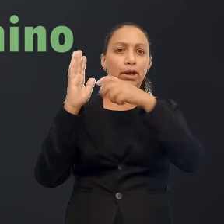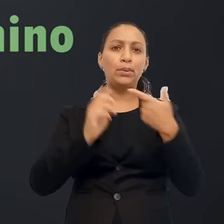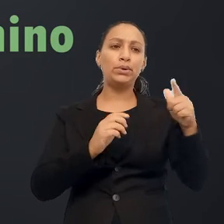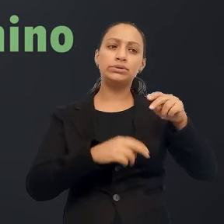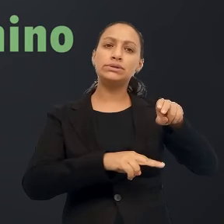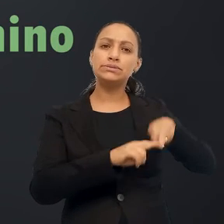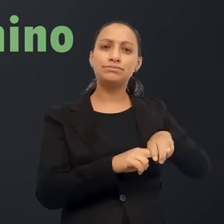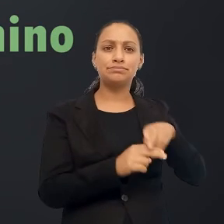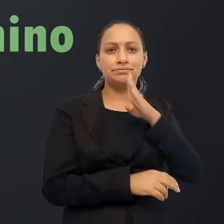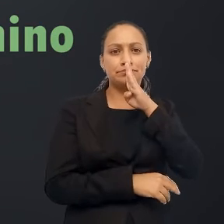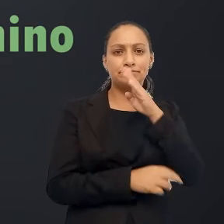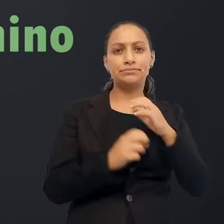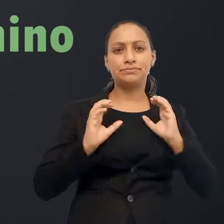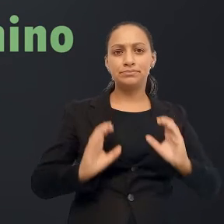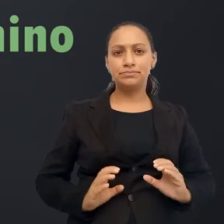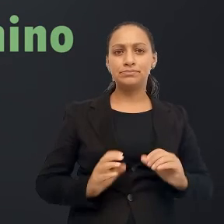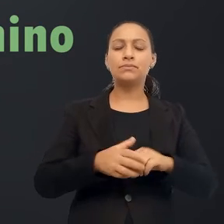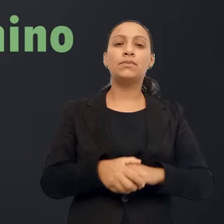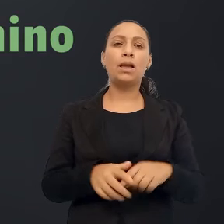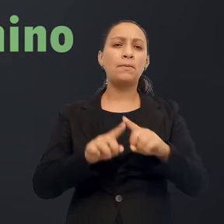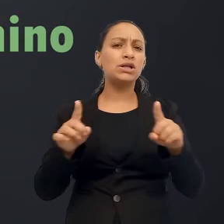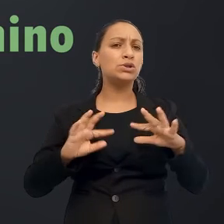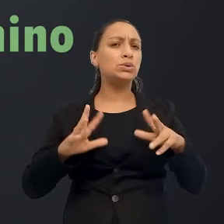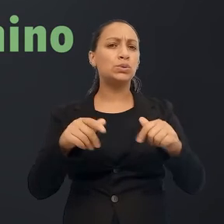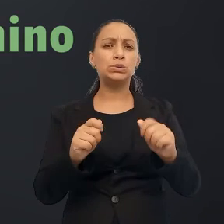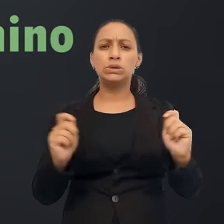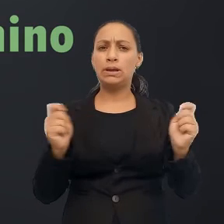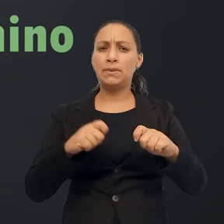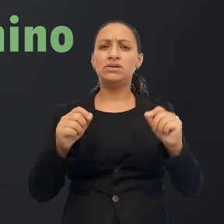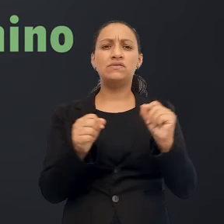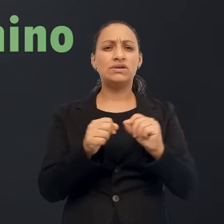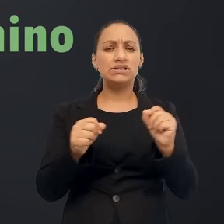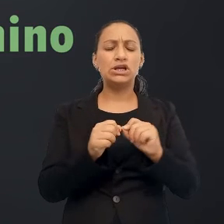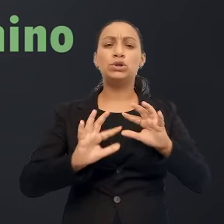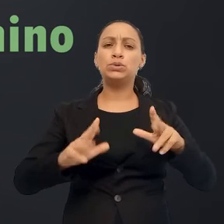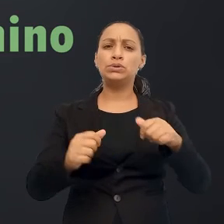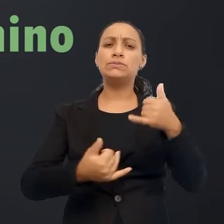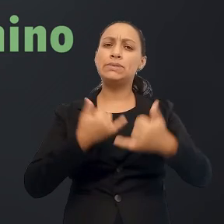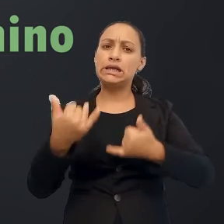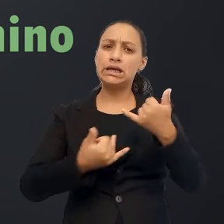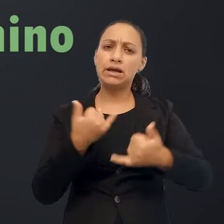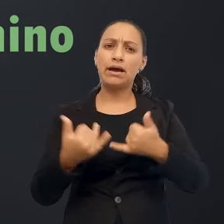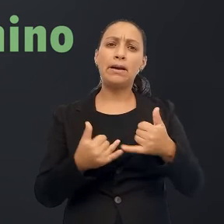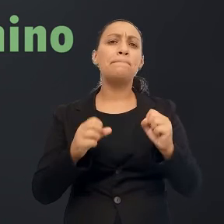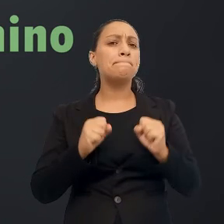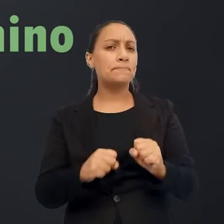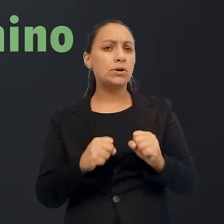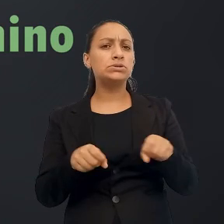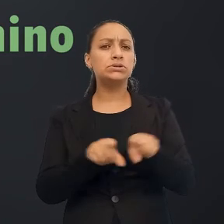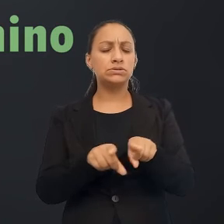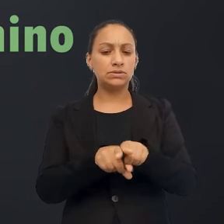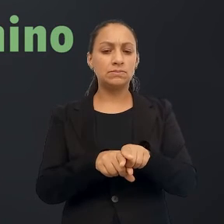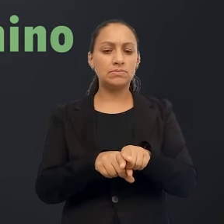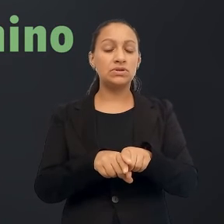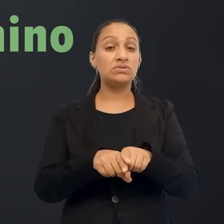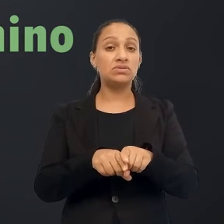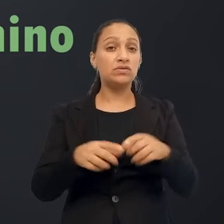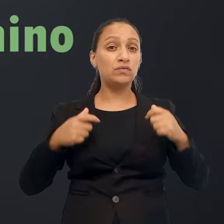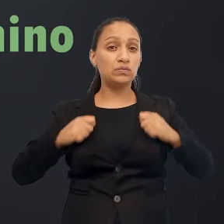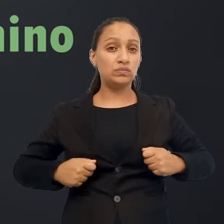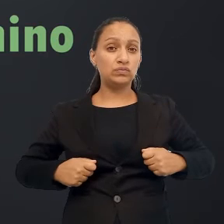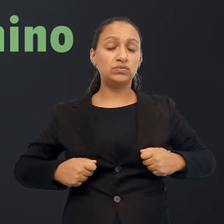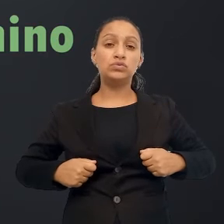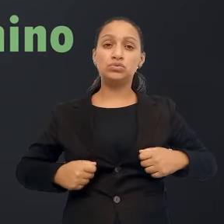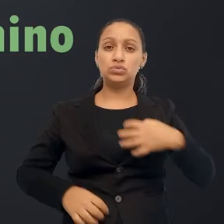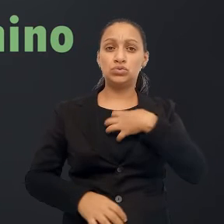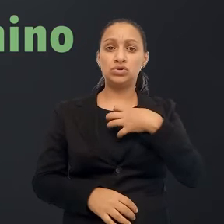que todos podem fazer, todos podem brincar e todos podem se vestir da forma